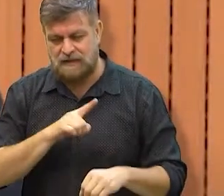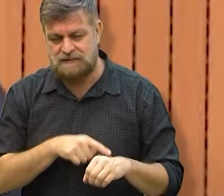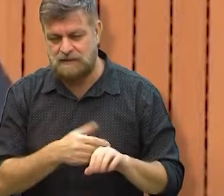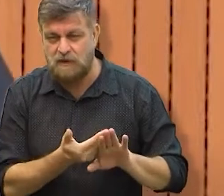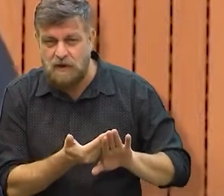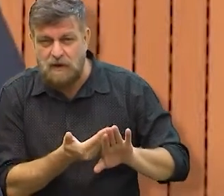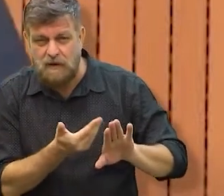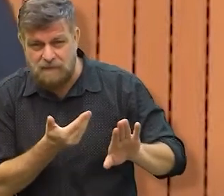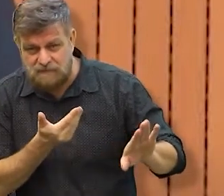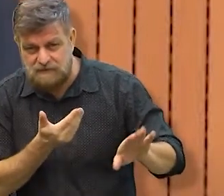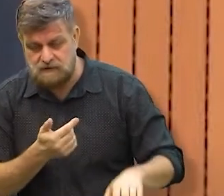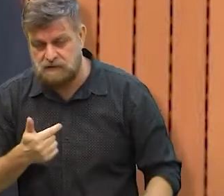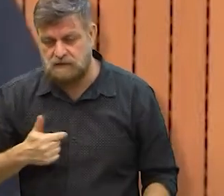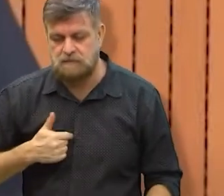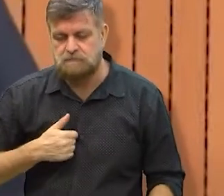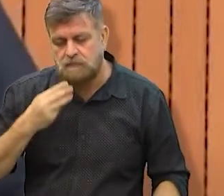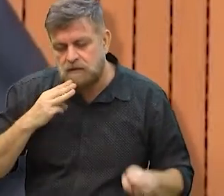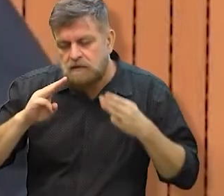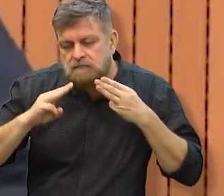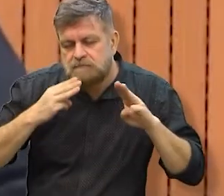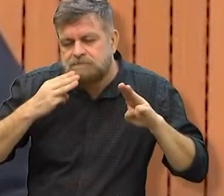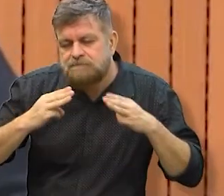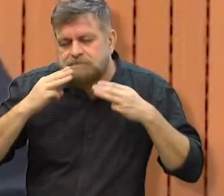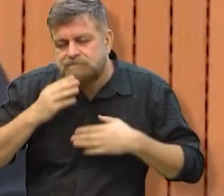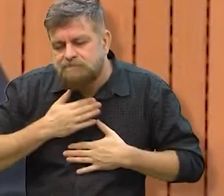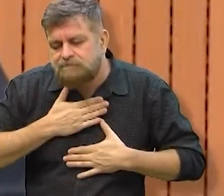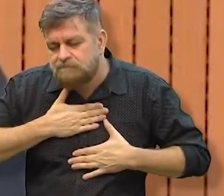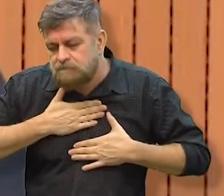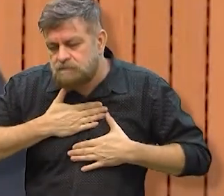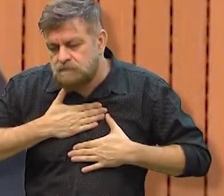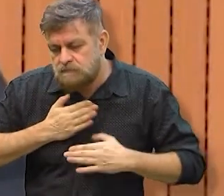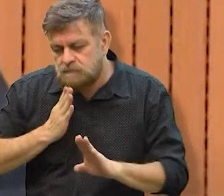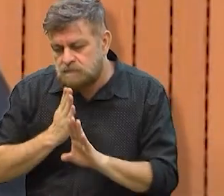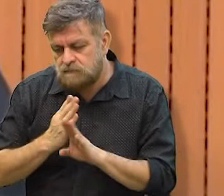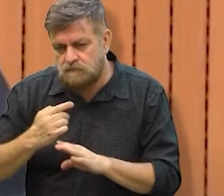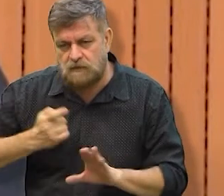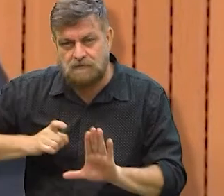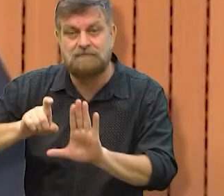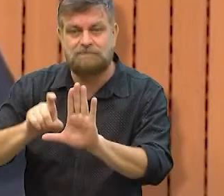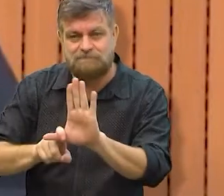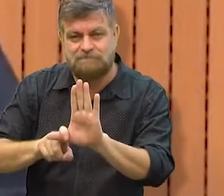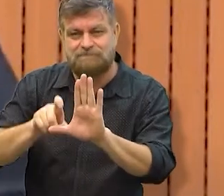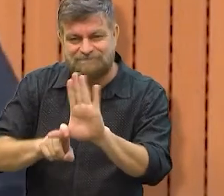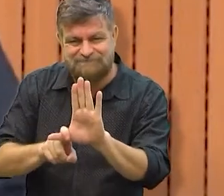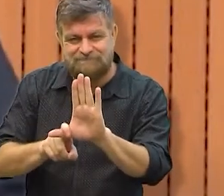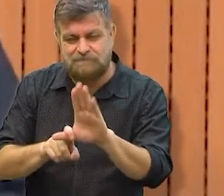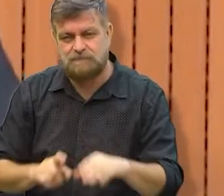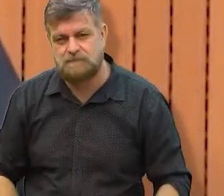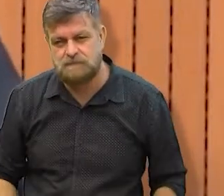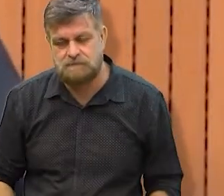Esse tempo que eu vivi fora dela, embora estando dentro dela, eu descobri que eu sou dependente